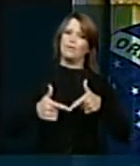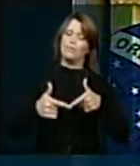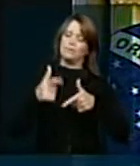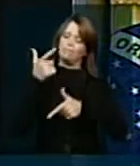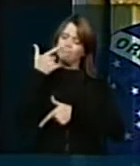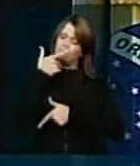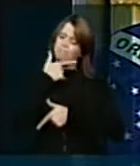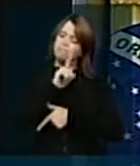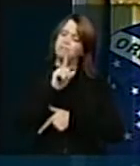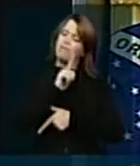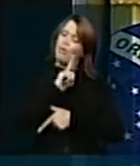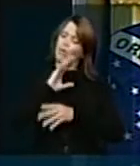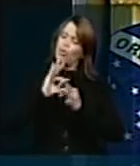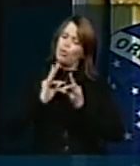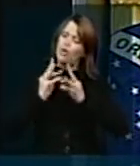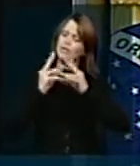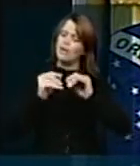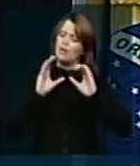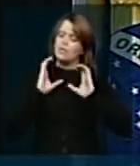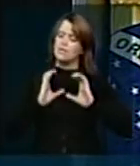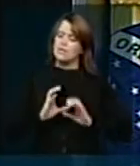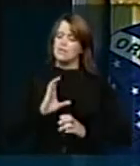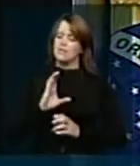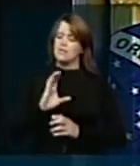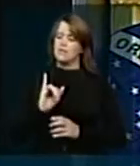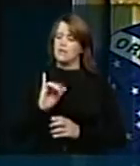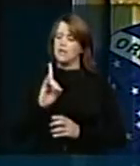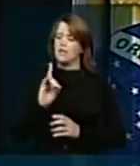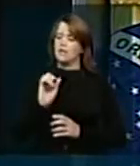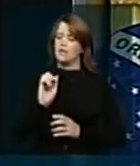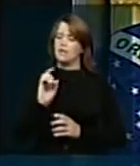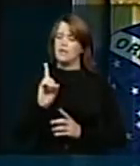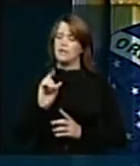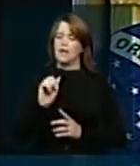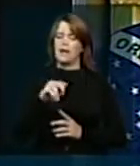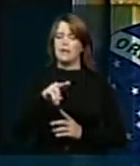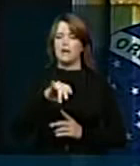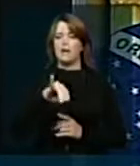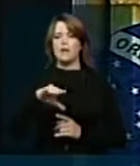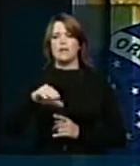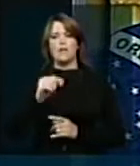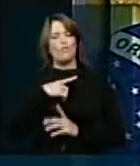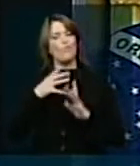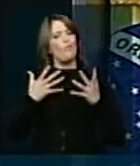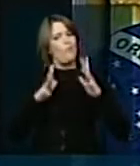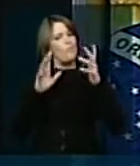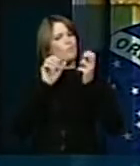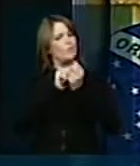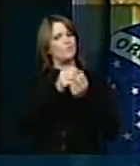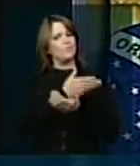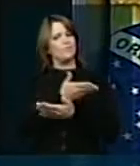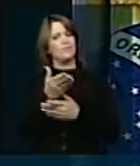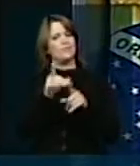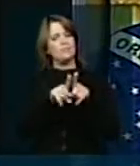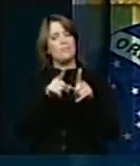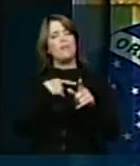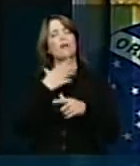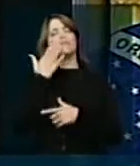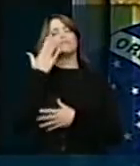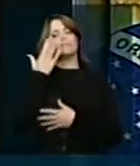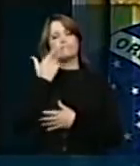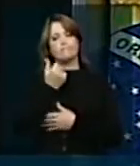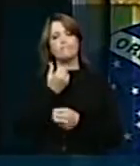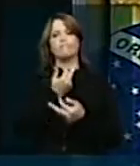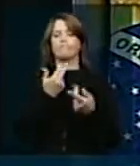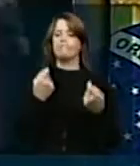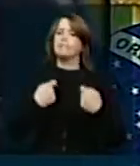conquista da plena cidadania. Eu quero comemorar este fato, ainda que reconheça